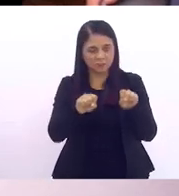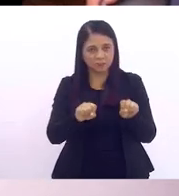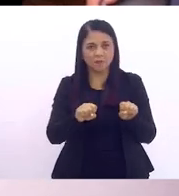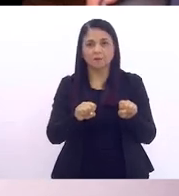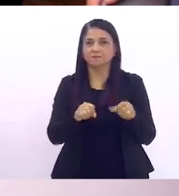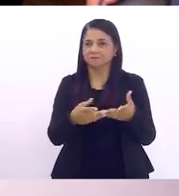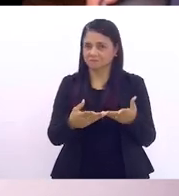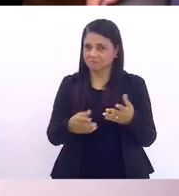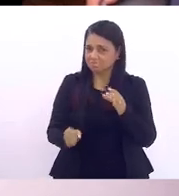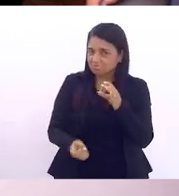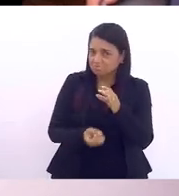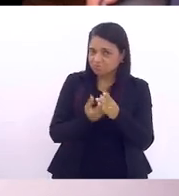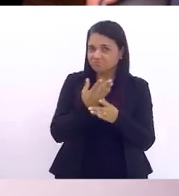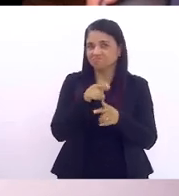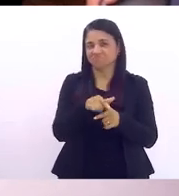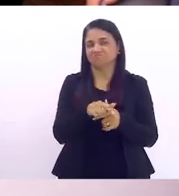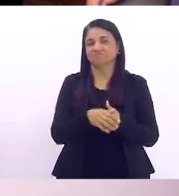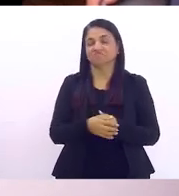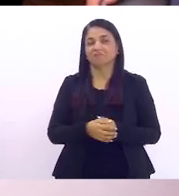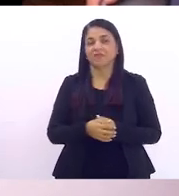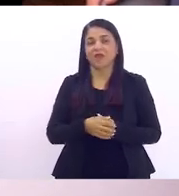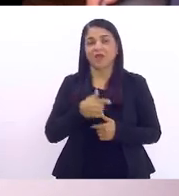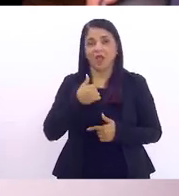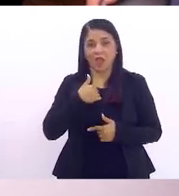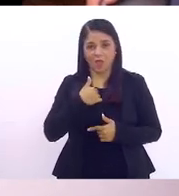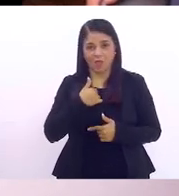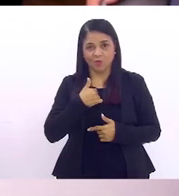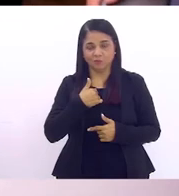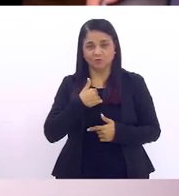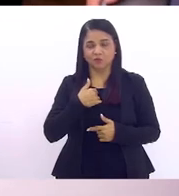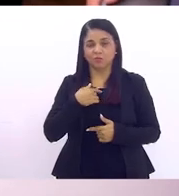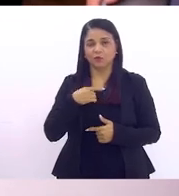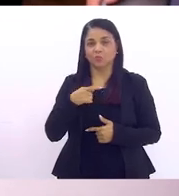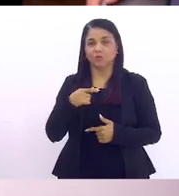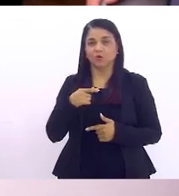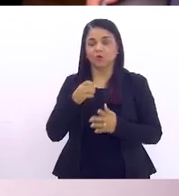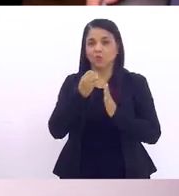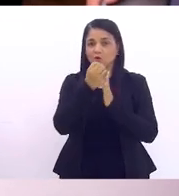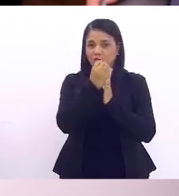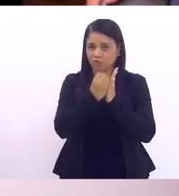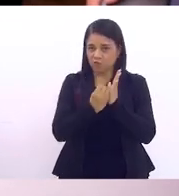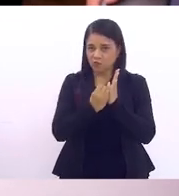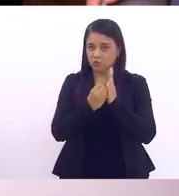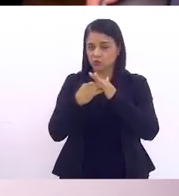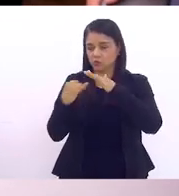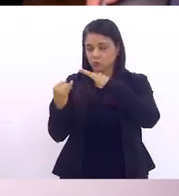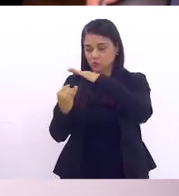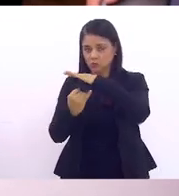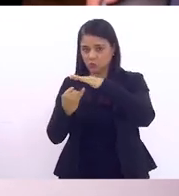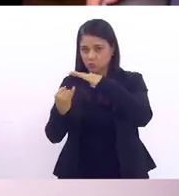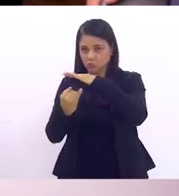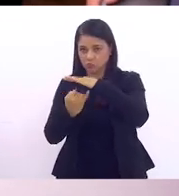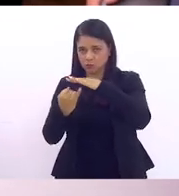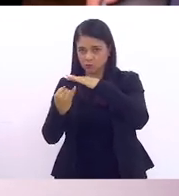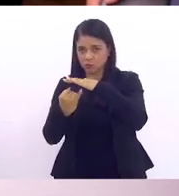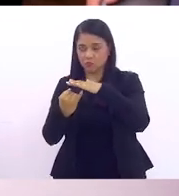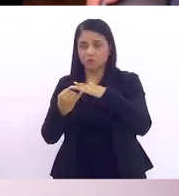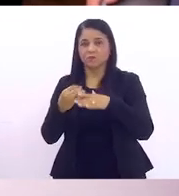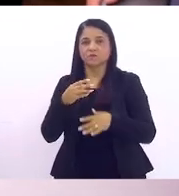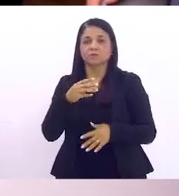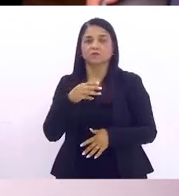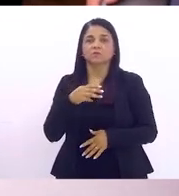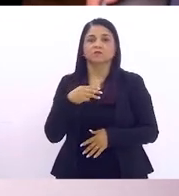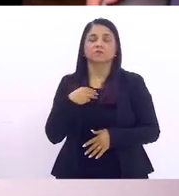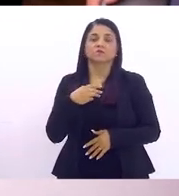sistema a questão é a seguinte eu sou titular de um ofício de um órgão do Ministério Público Federal de tutela da